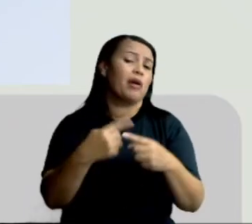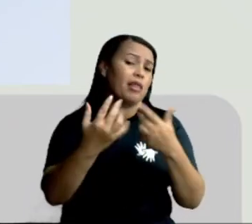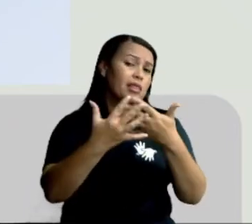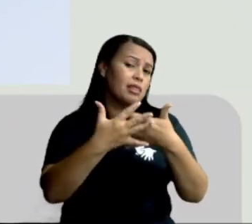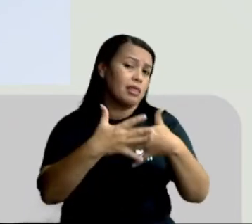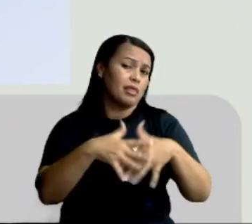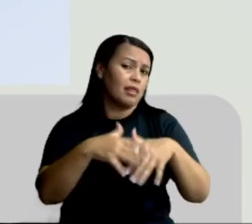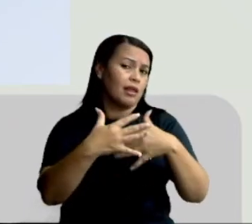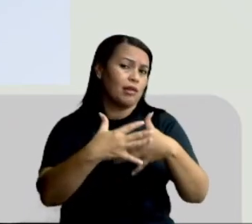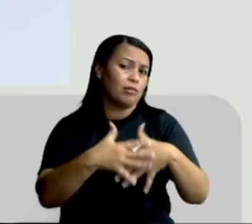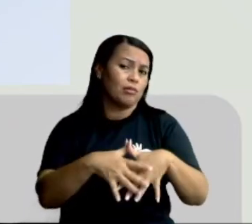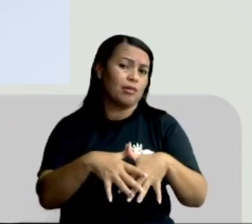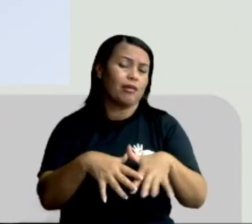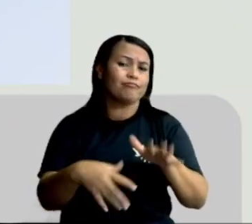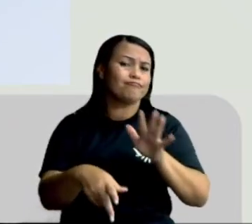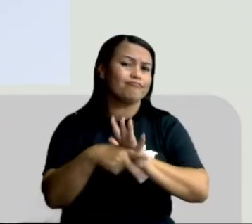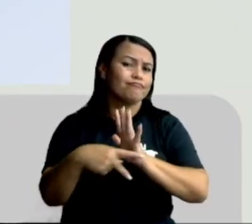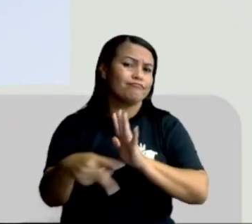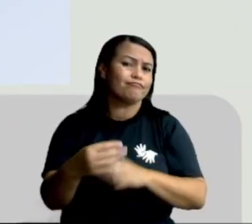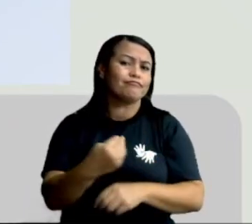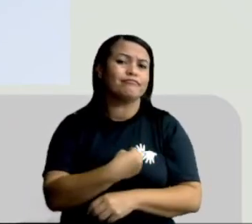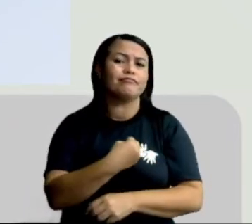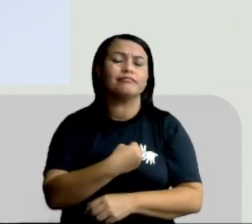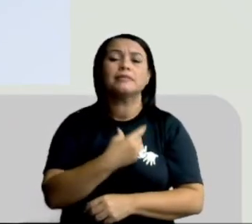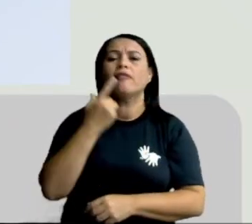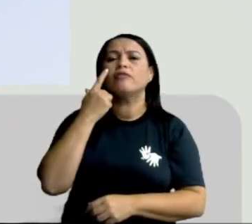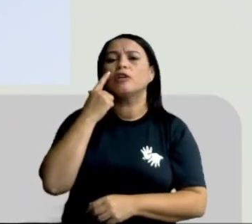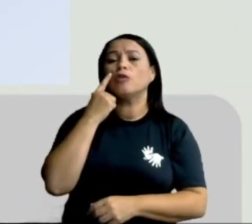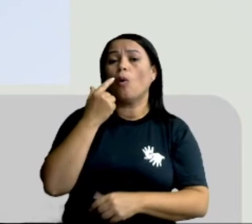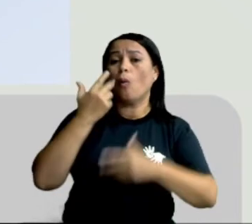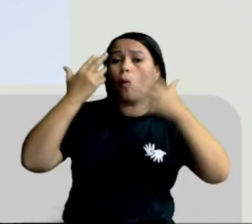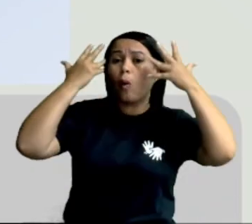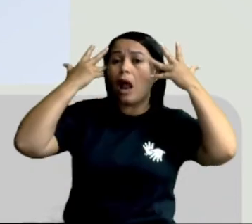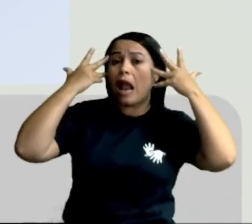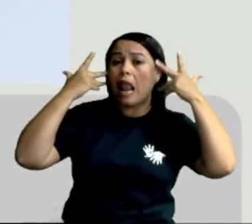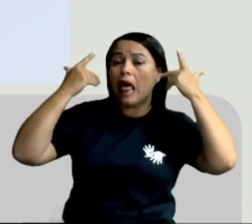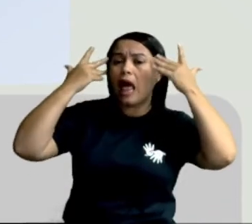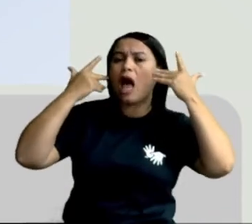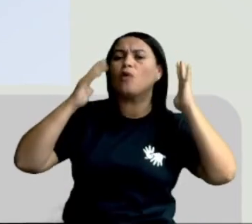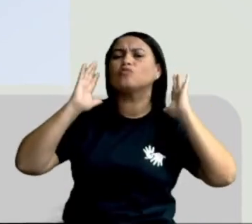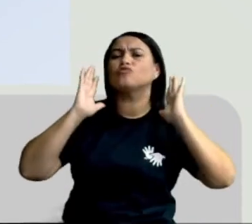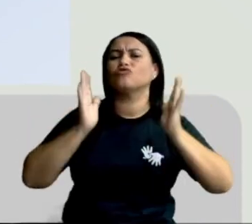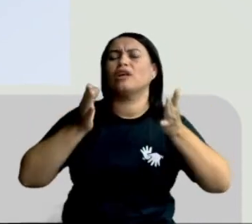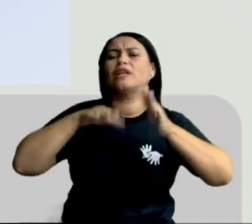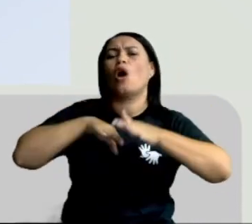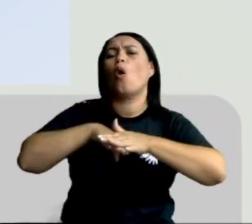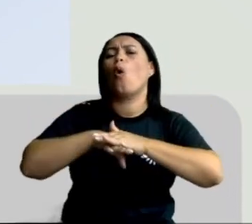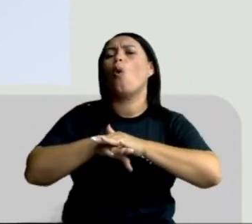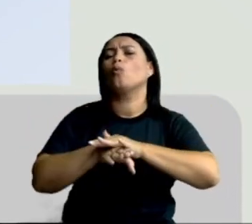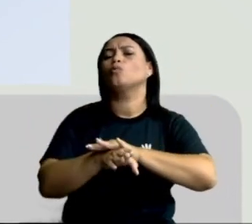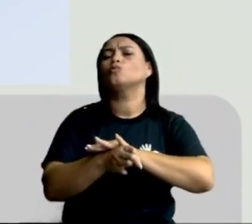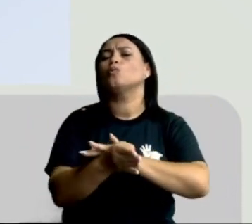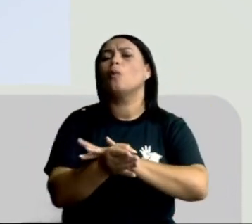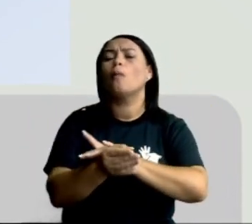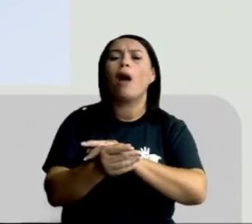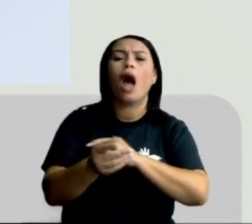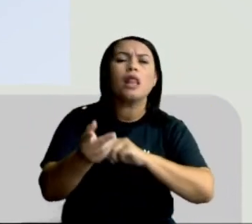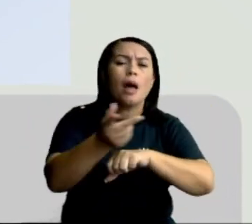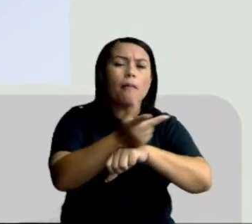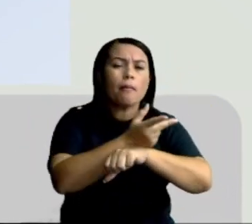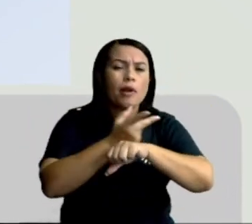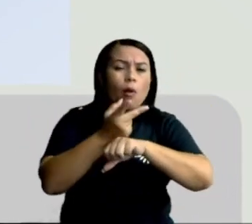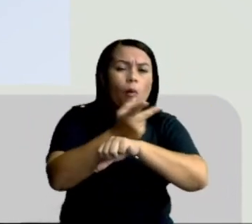natural deles. O seguinte, ó, o leão está acostumado a caçar, porque ele